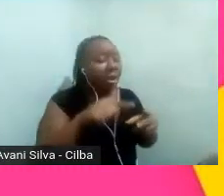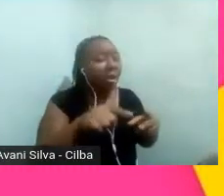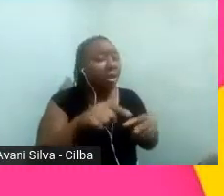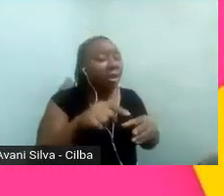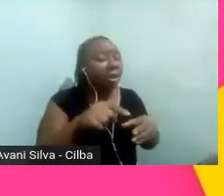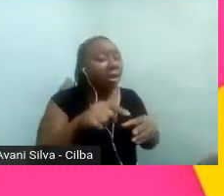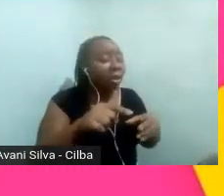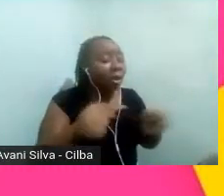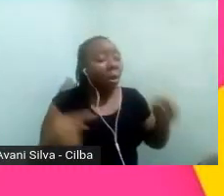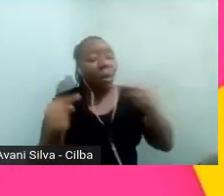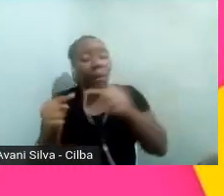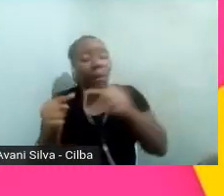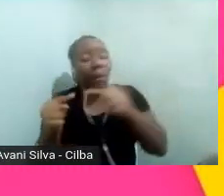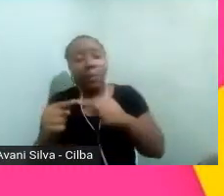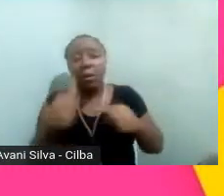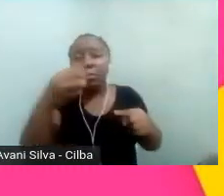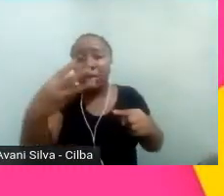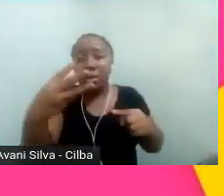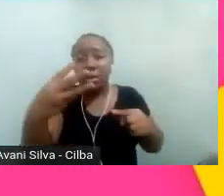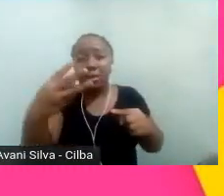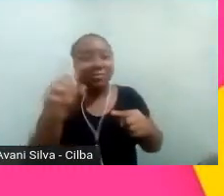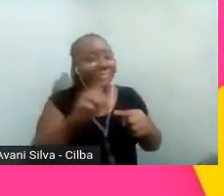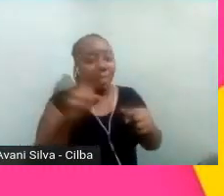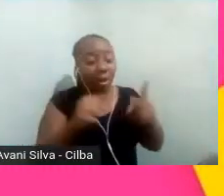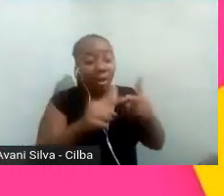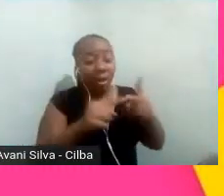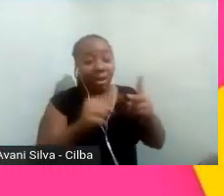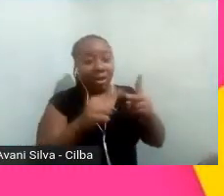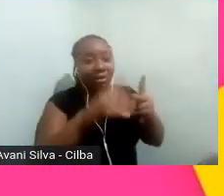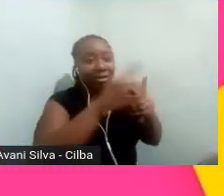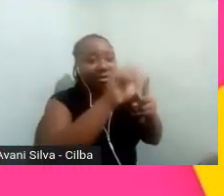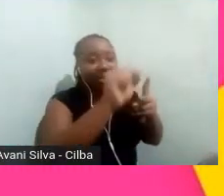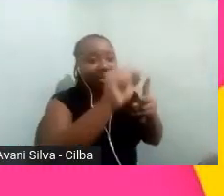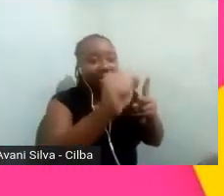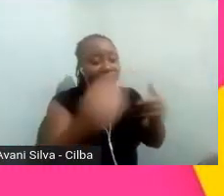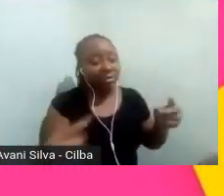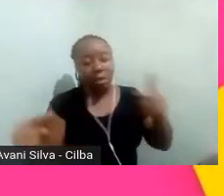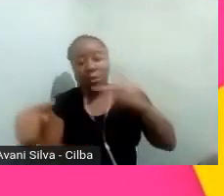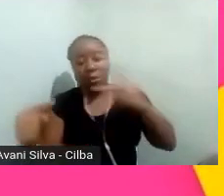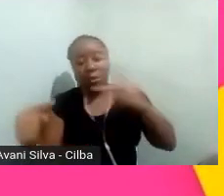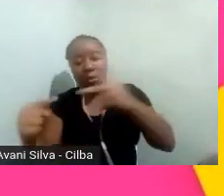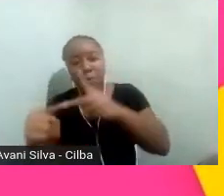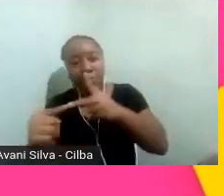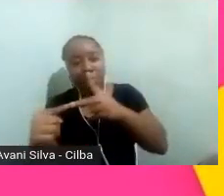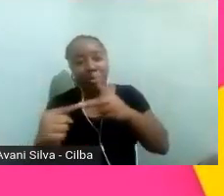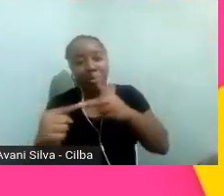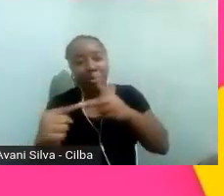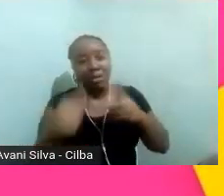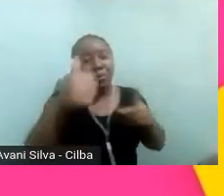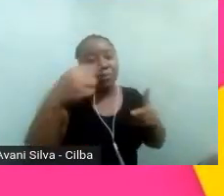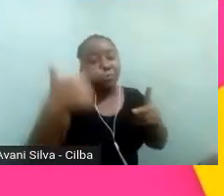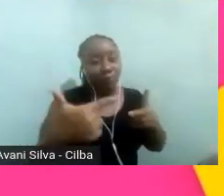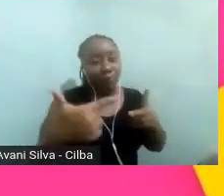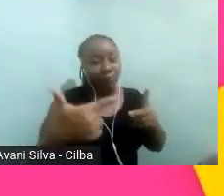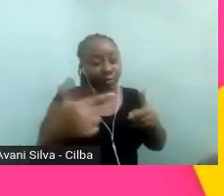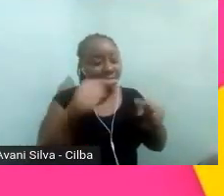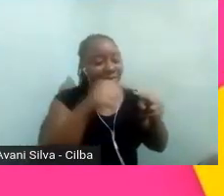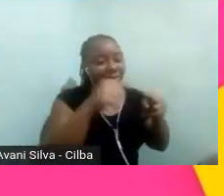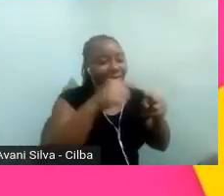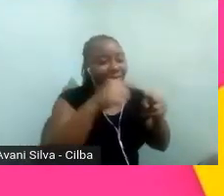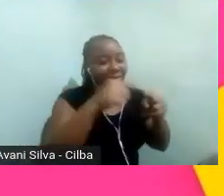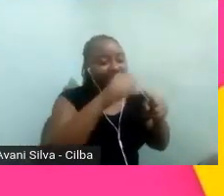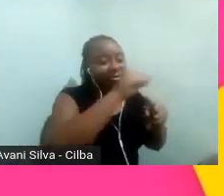é no 12. Então, aqui ó, já chama sobe, e eu vou criar a linha